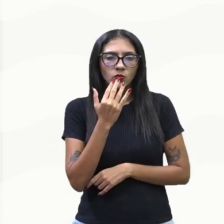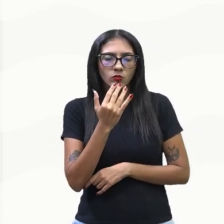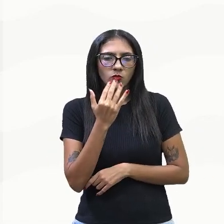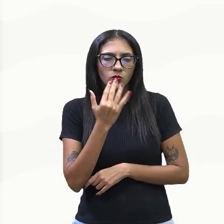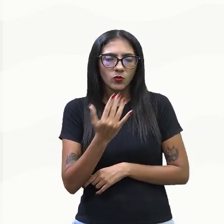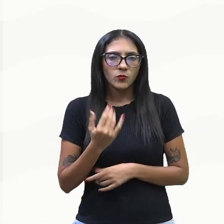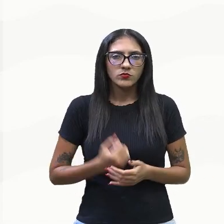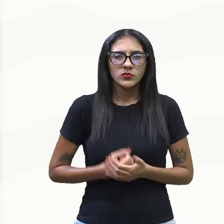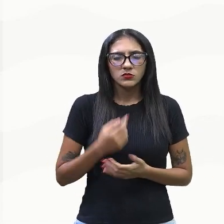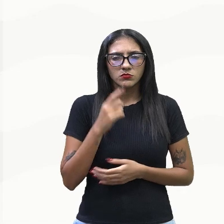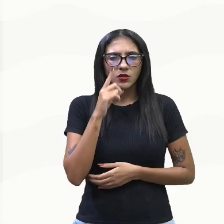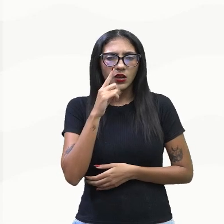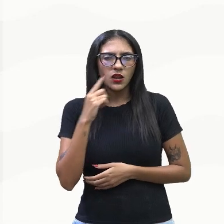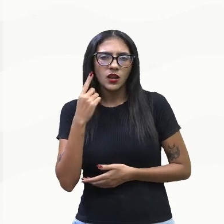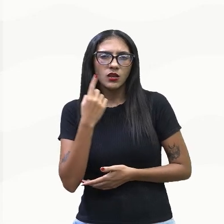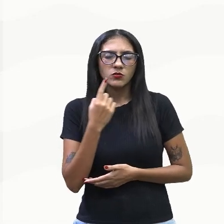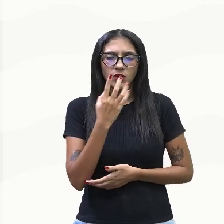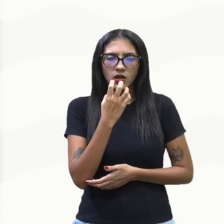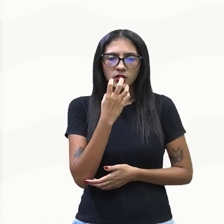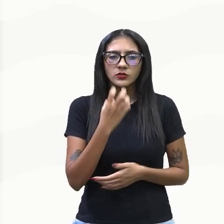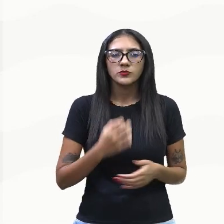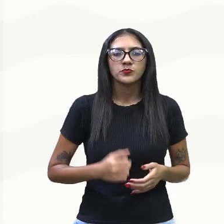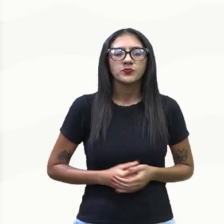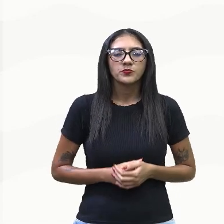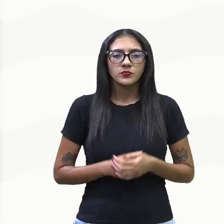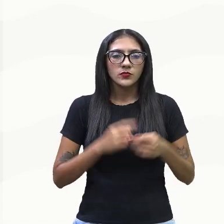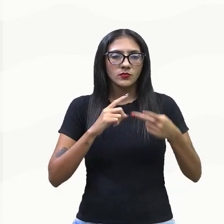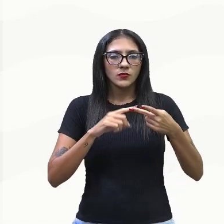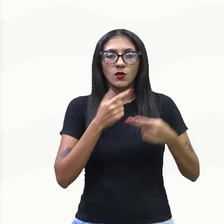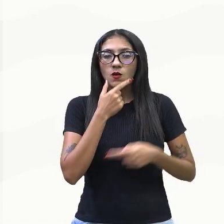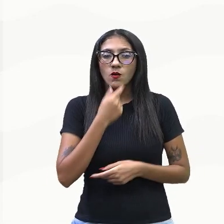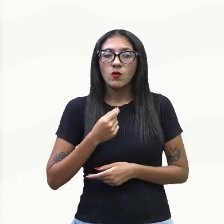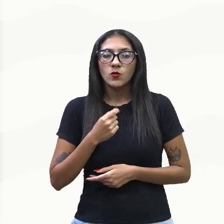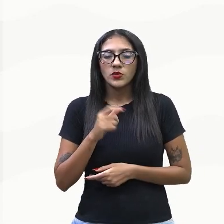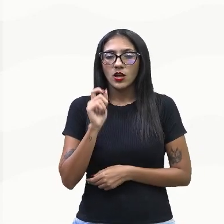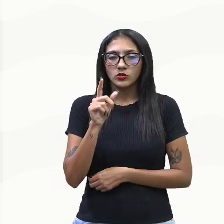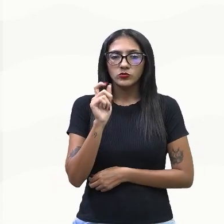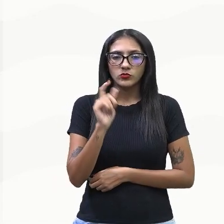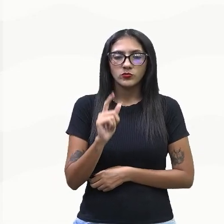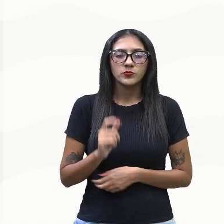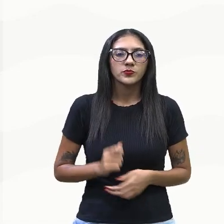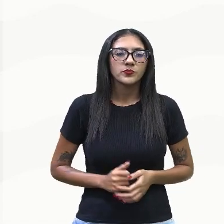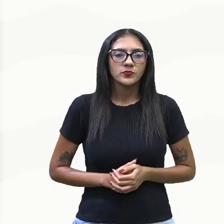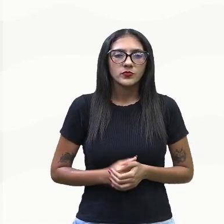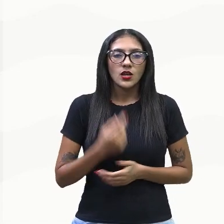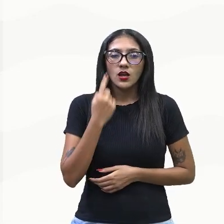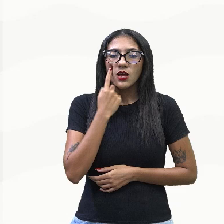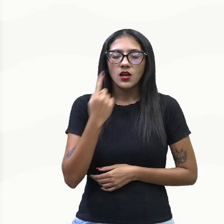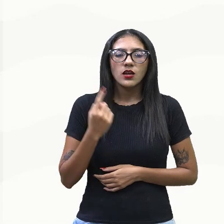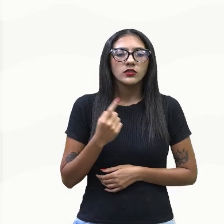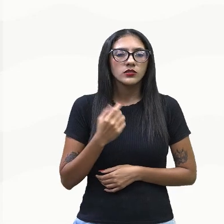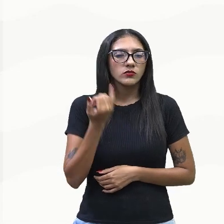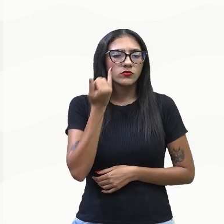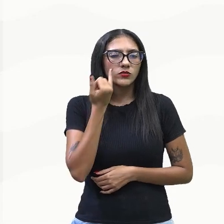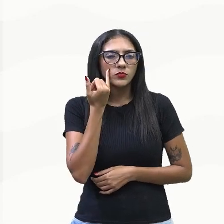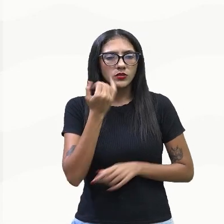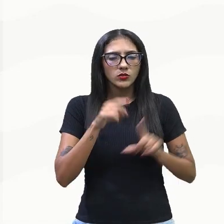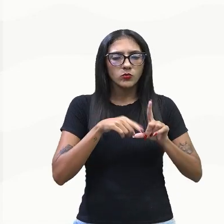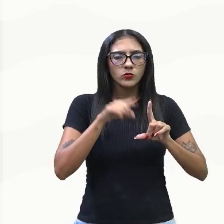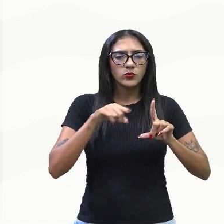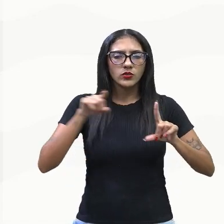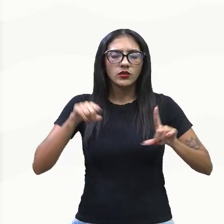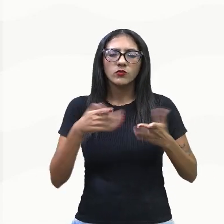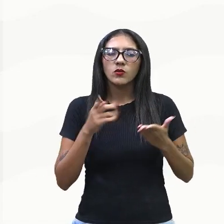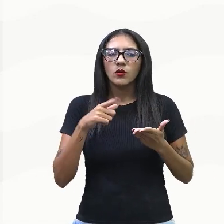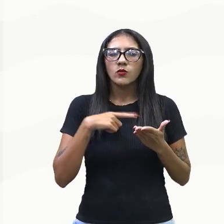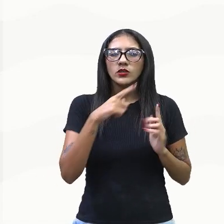ferrugem, né? Digamos assim, essa cor, e o masculino pela cor azul. Esse gráfico aqui que está trazendo essas informações, esse